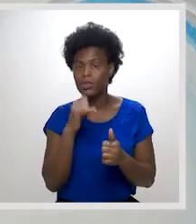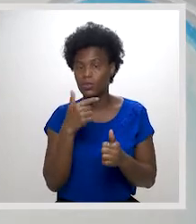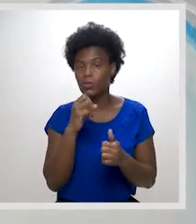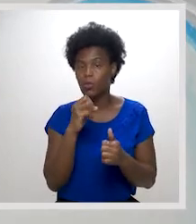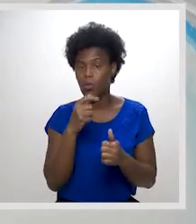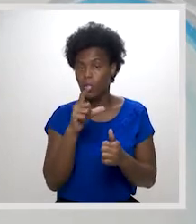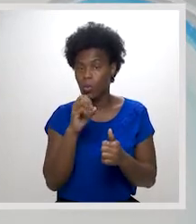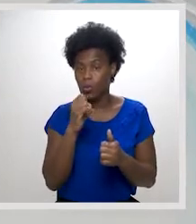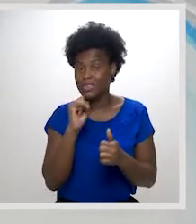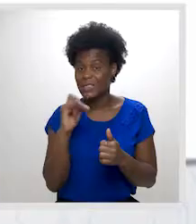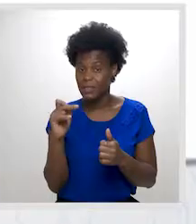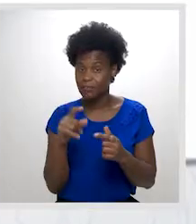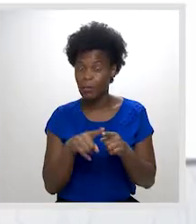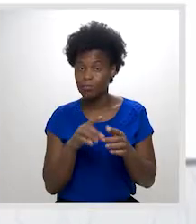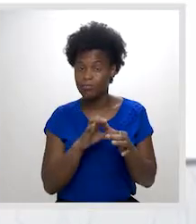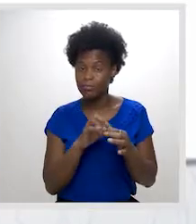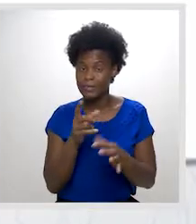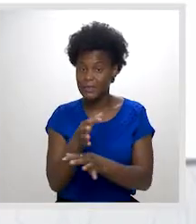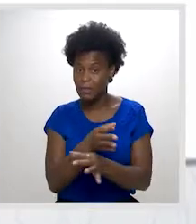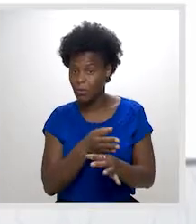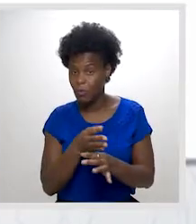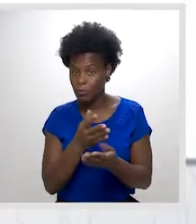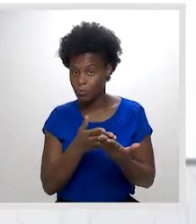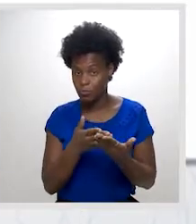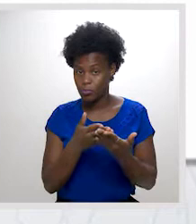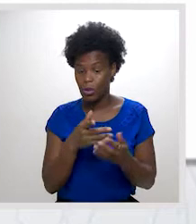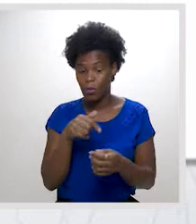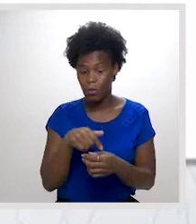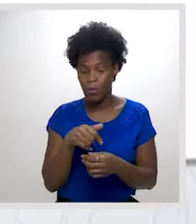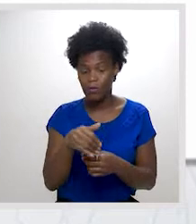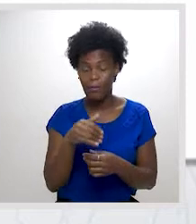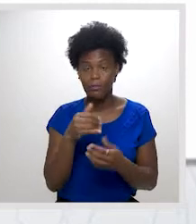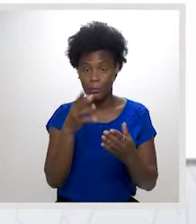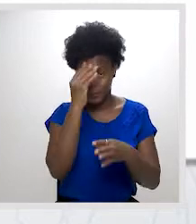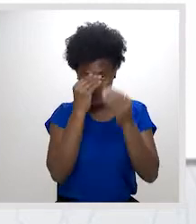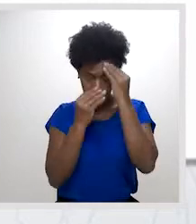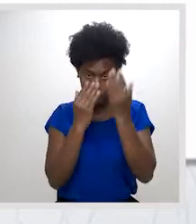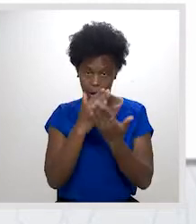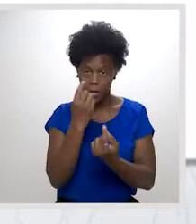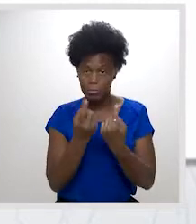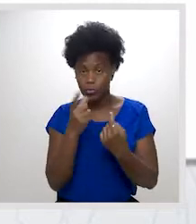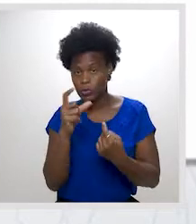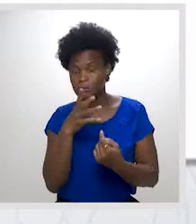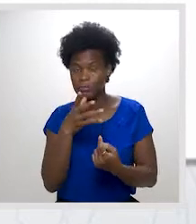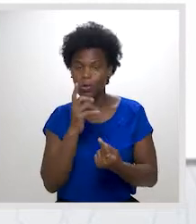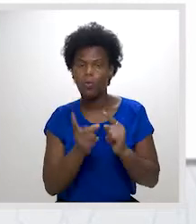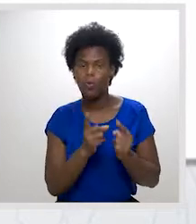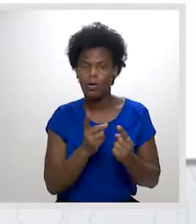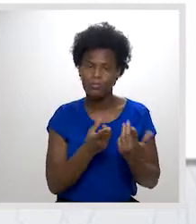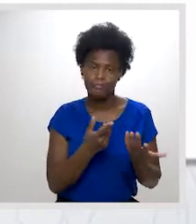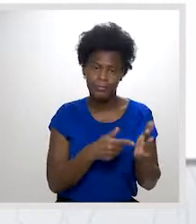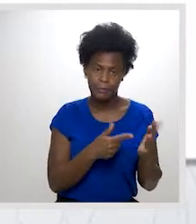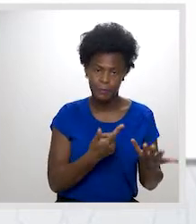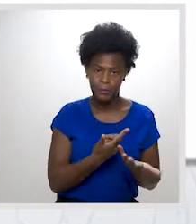com a citologia. Como podemos constatar aqui, hoje vamos apenas aprender alguns conceitos,